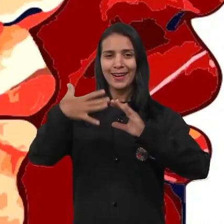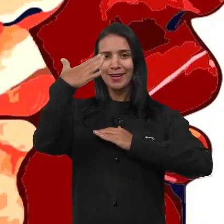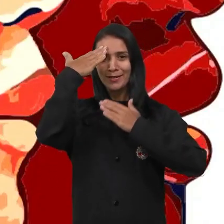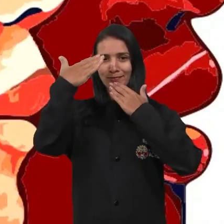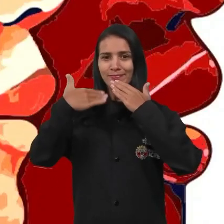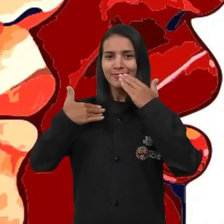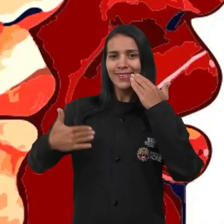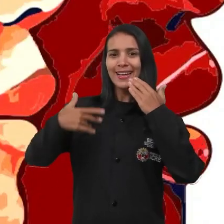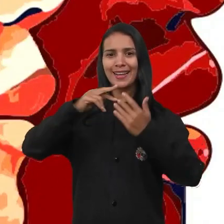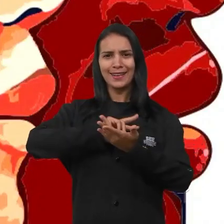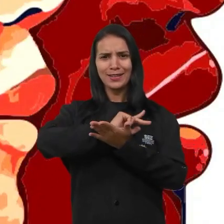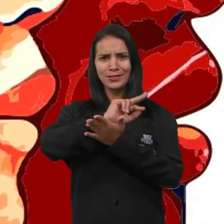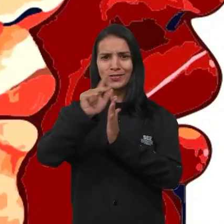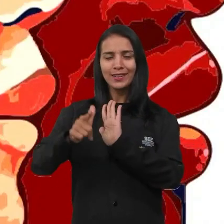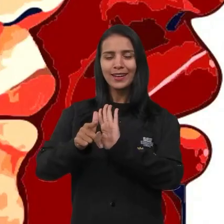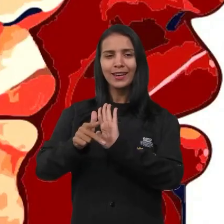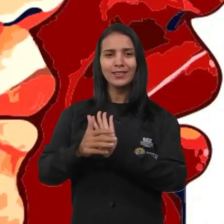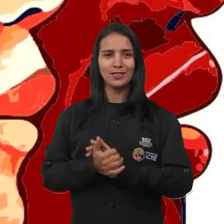gente tem